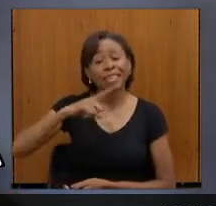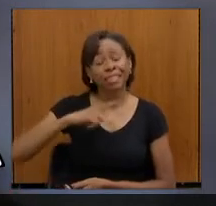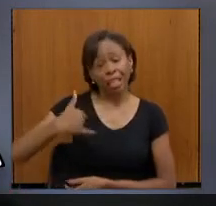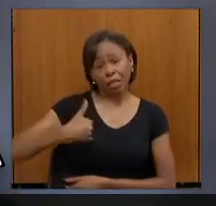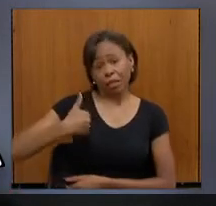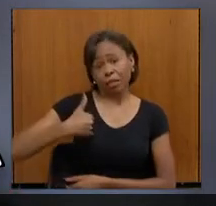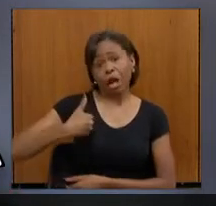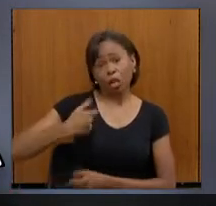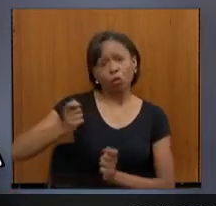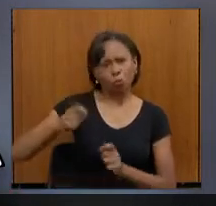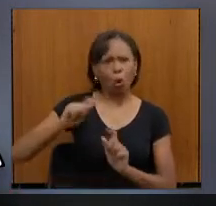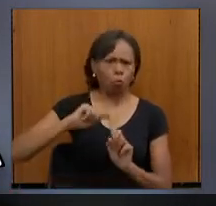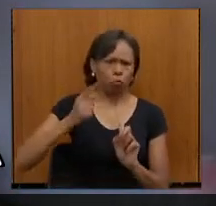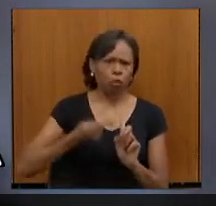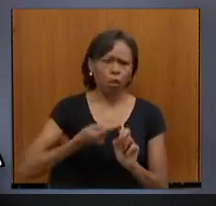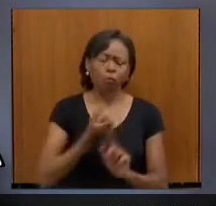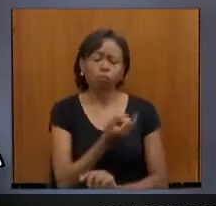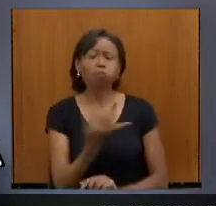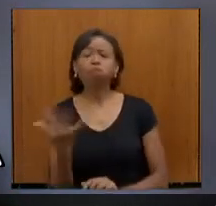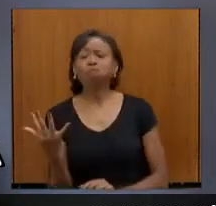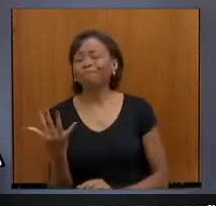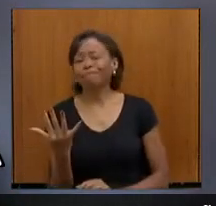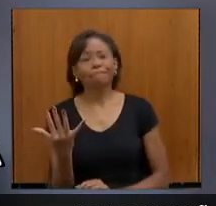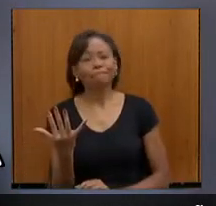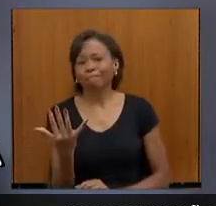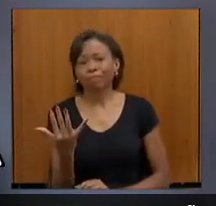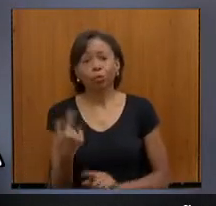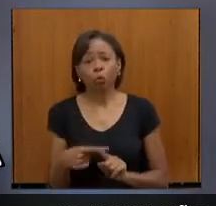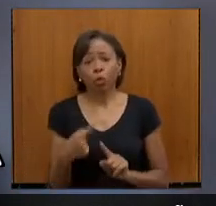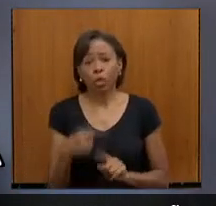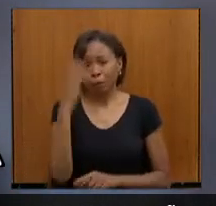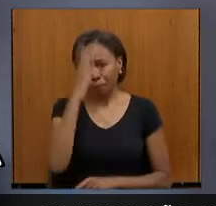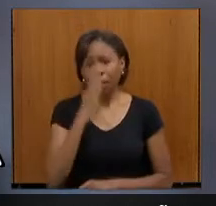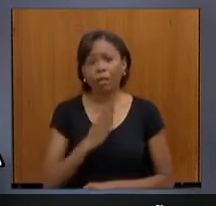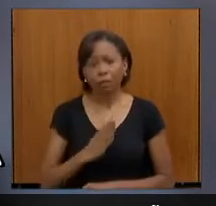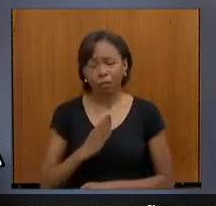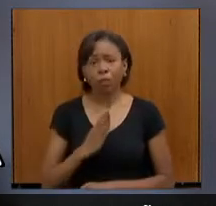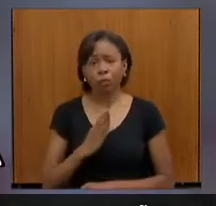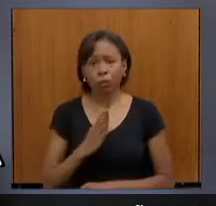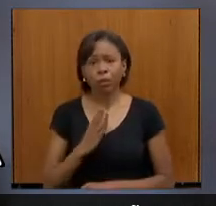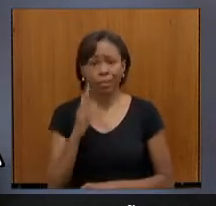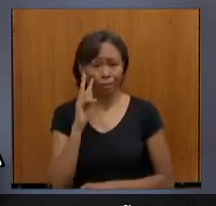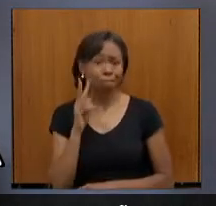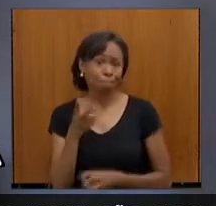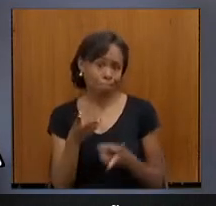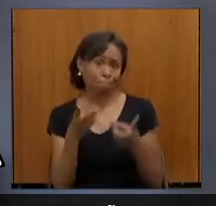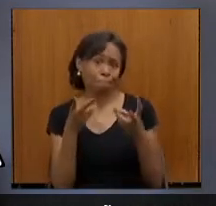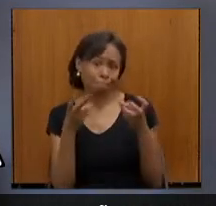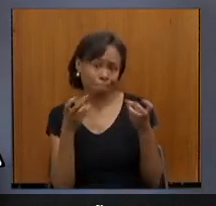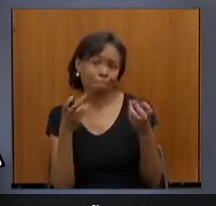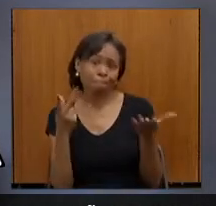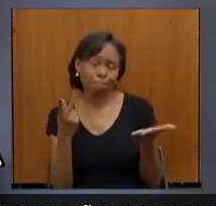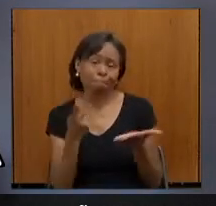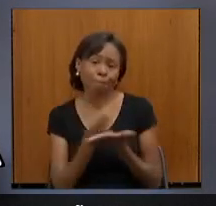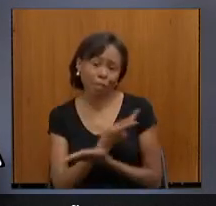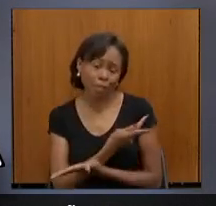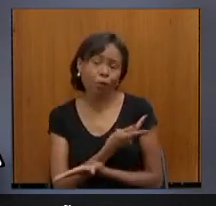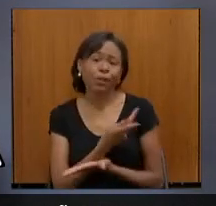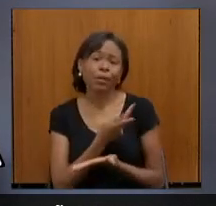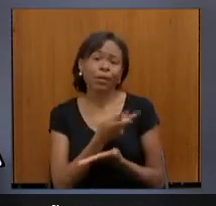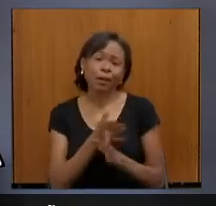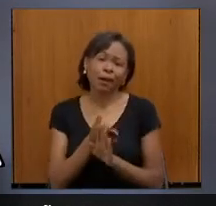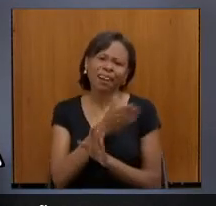mulher, o que passou muitas vezes no Brasil e a gente viu, pela situação que eu contei da